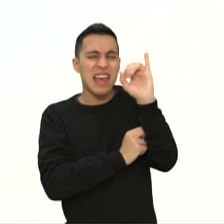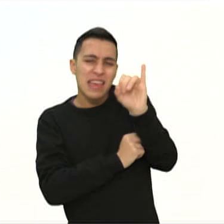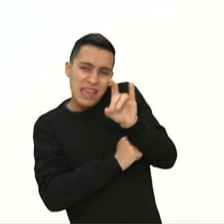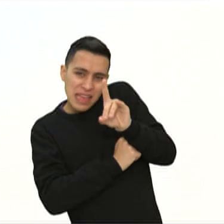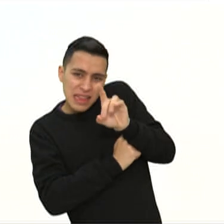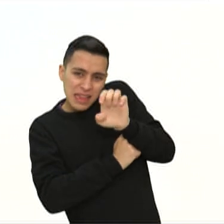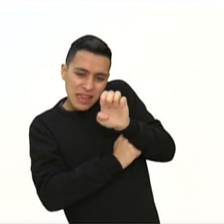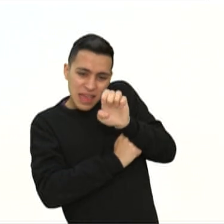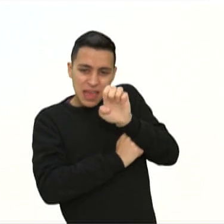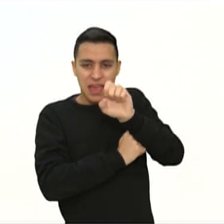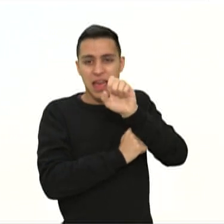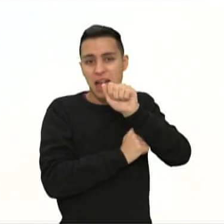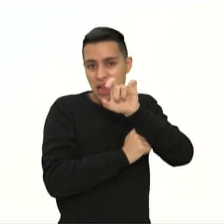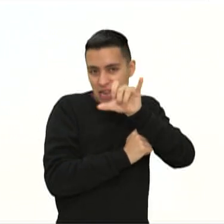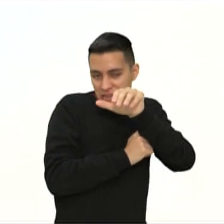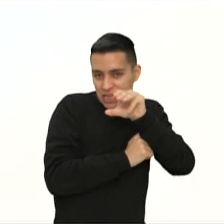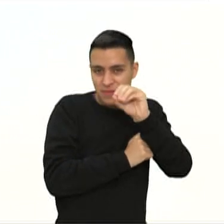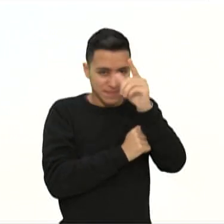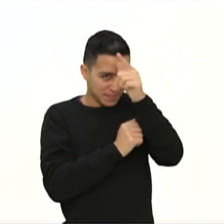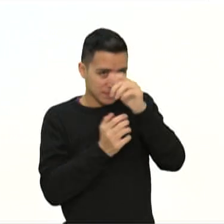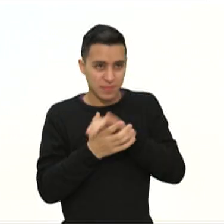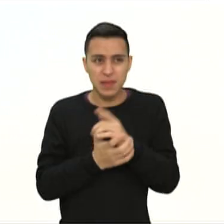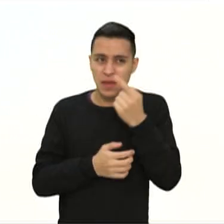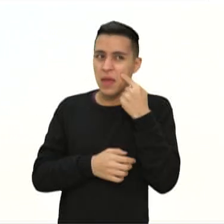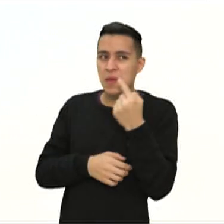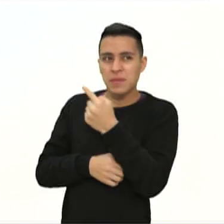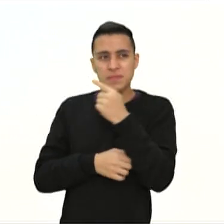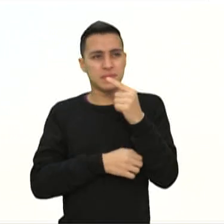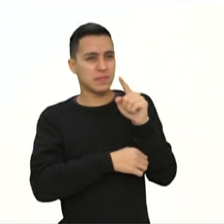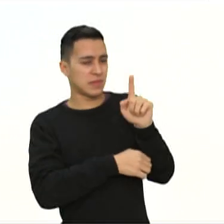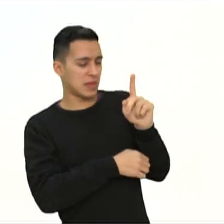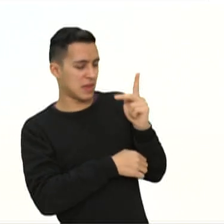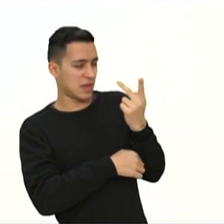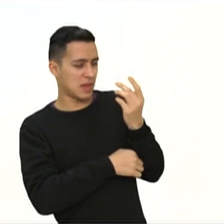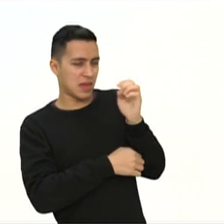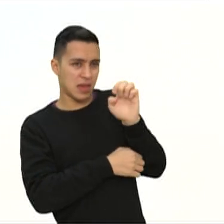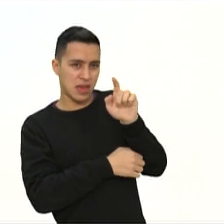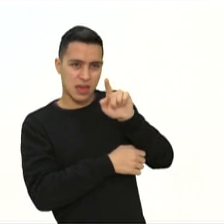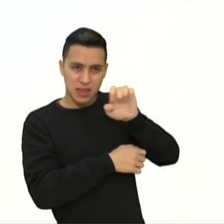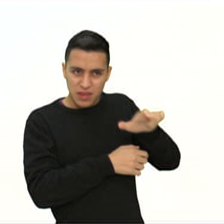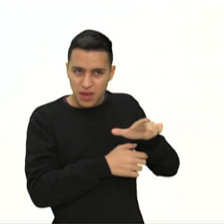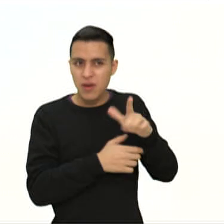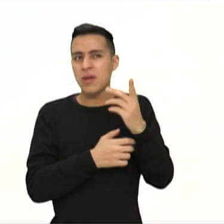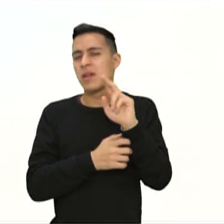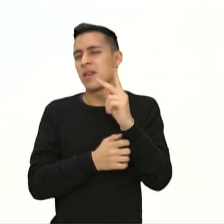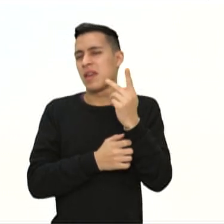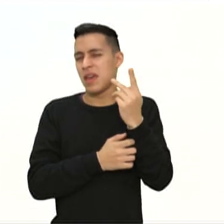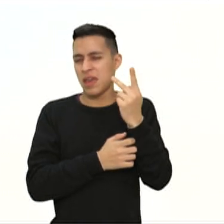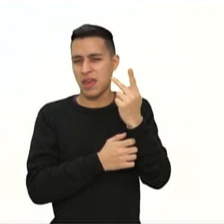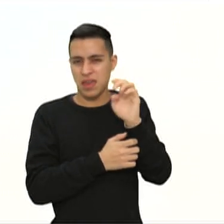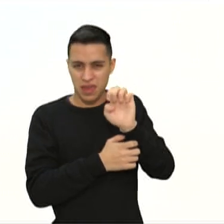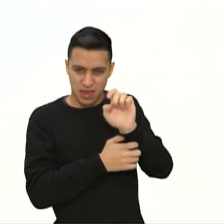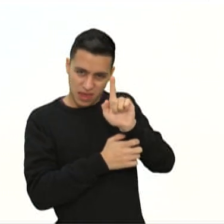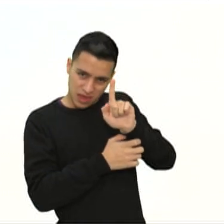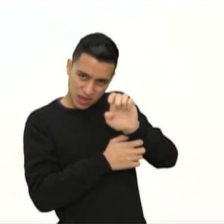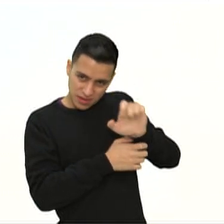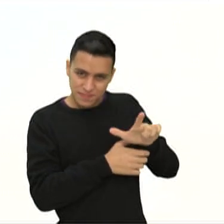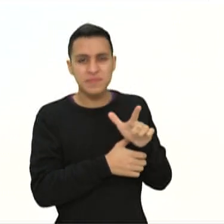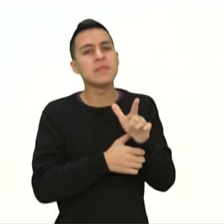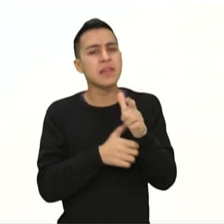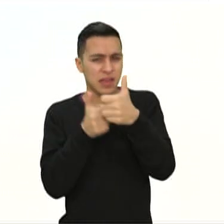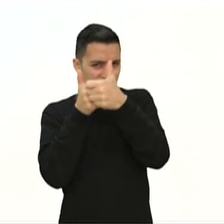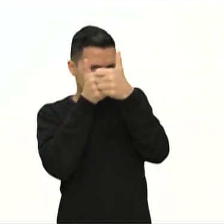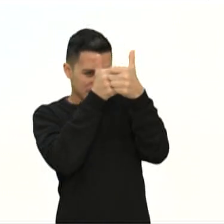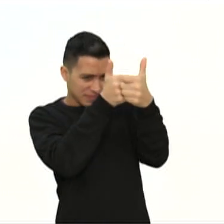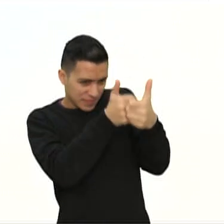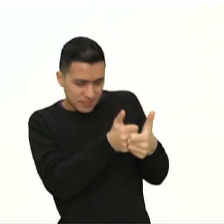Temos então o George Hegel, tá? Filósofo, portanto, né, que vai representar o idealismo alemão, né? Viveu